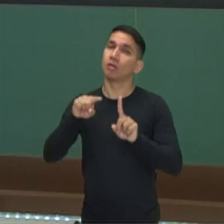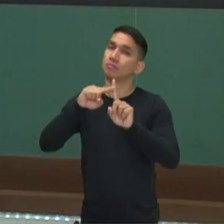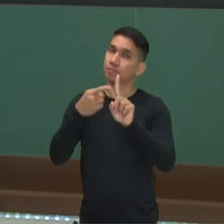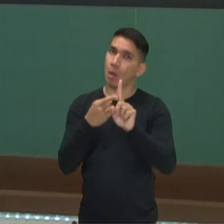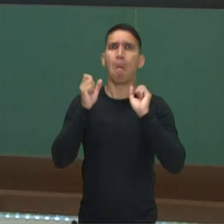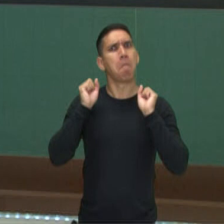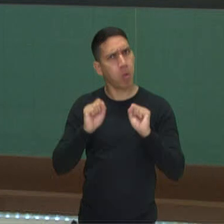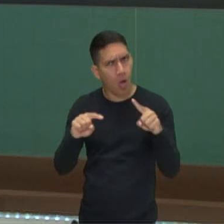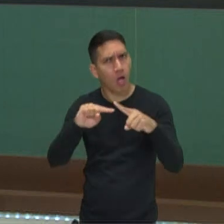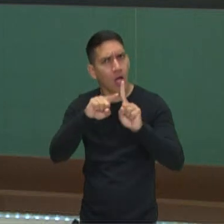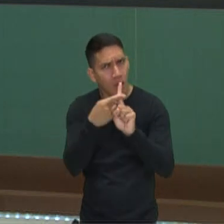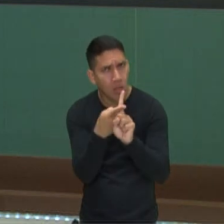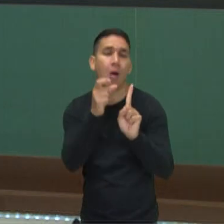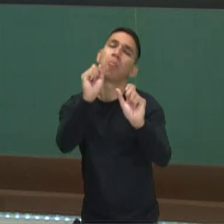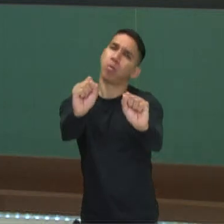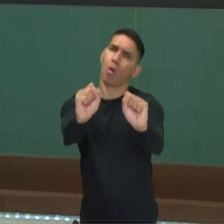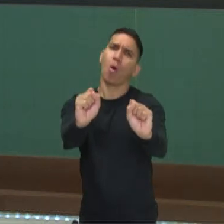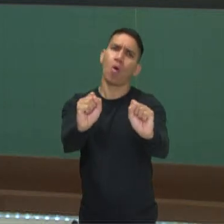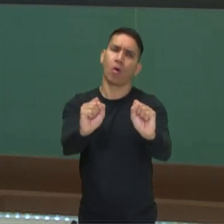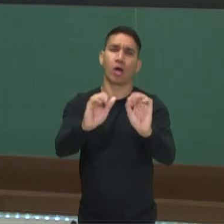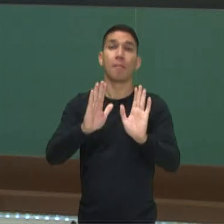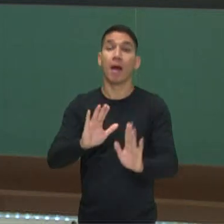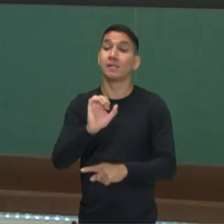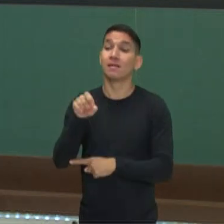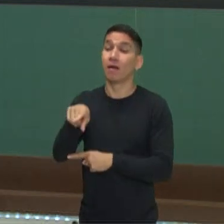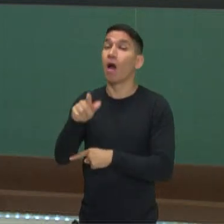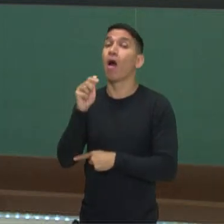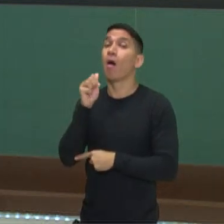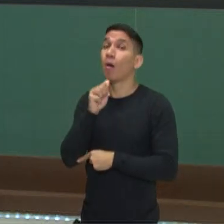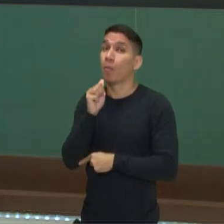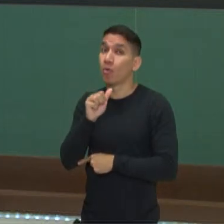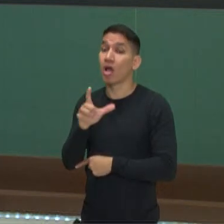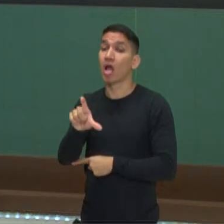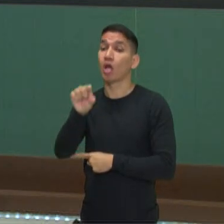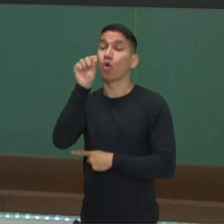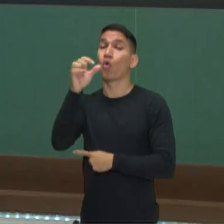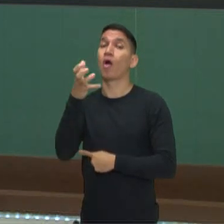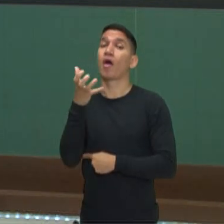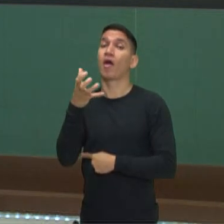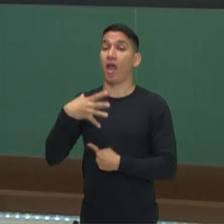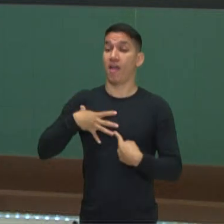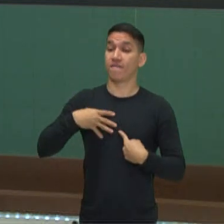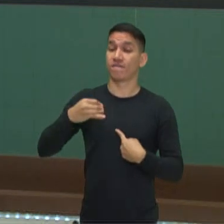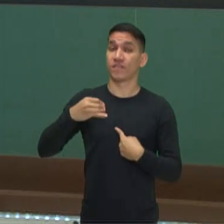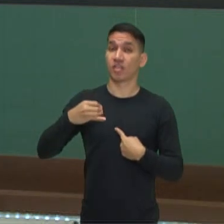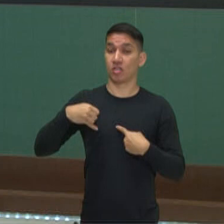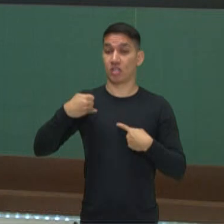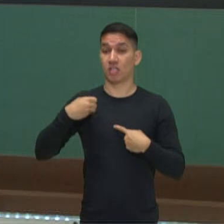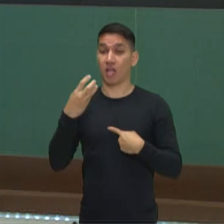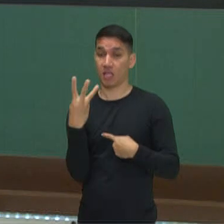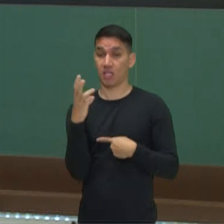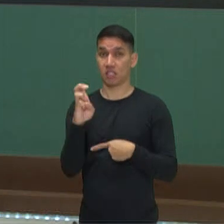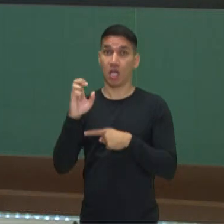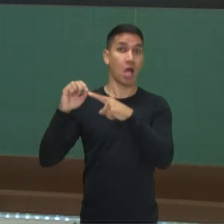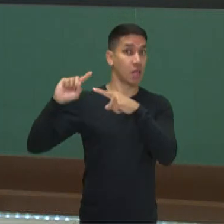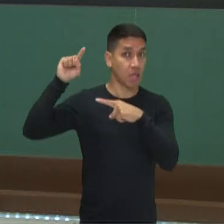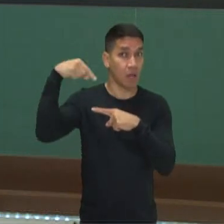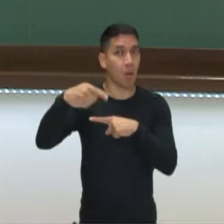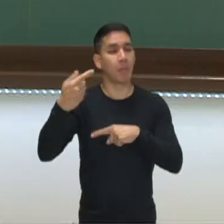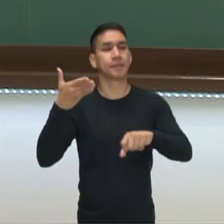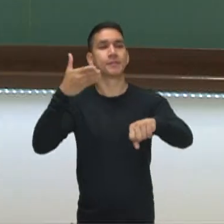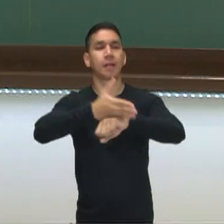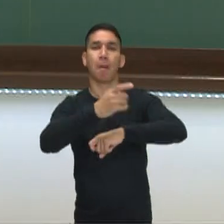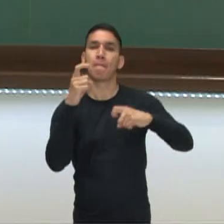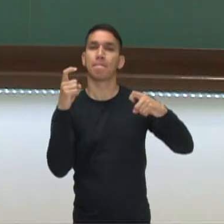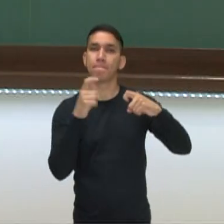Pode engravidar? Pode. Então, se a mulher optar por ter filho depois dos 35, o que ela vai ter que fazer? Consultar o